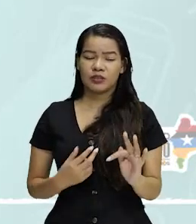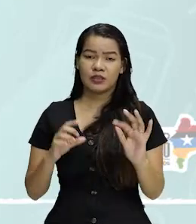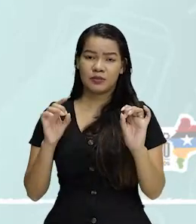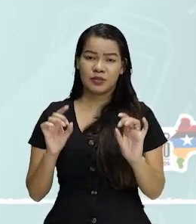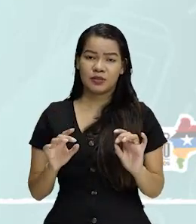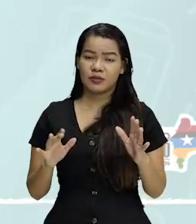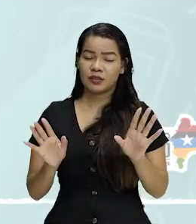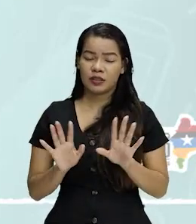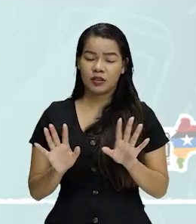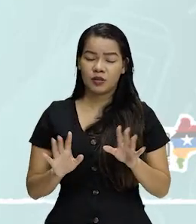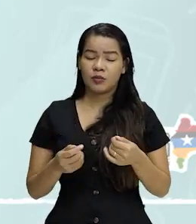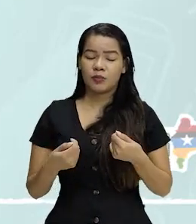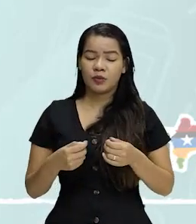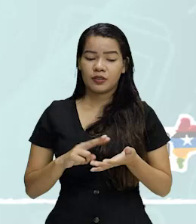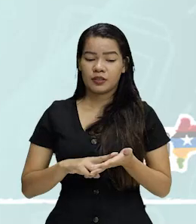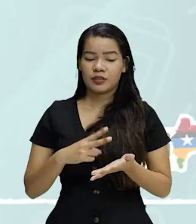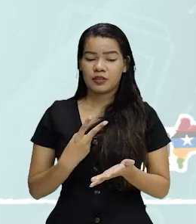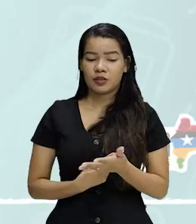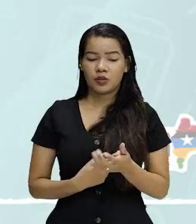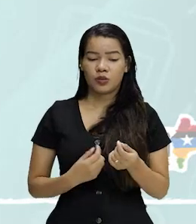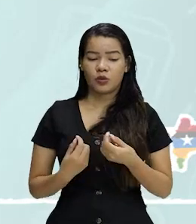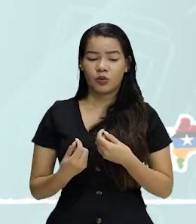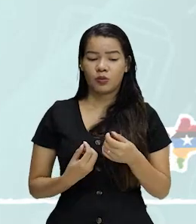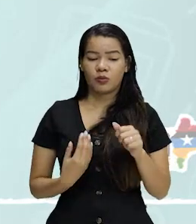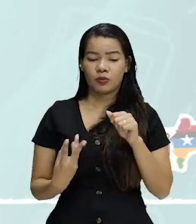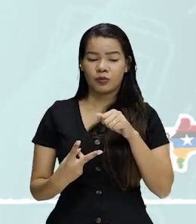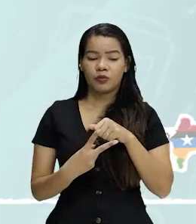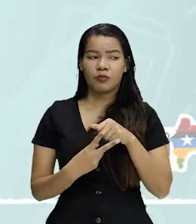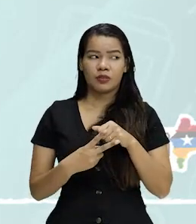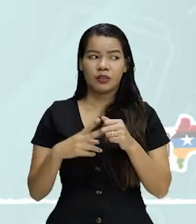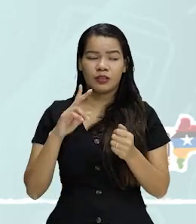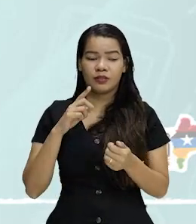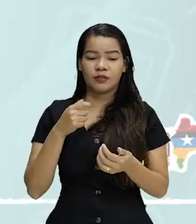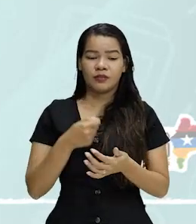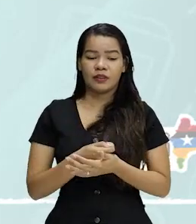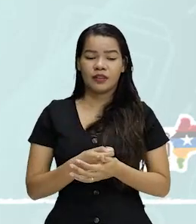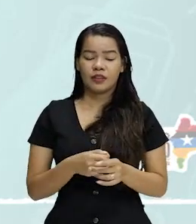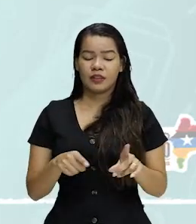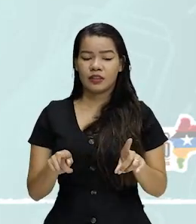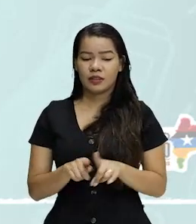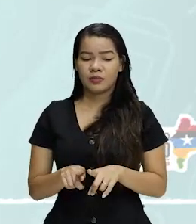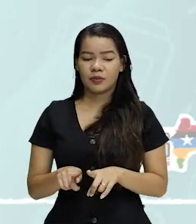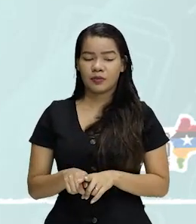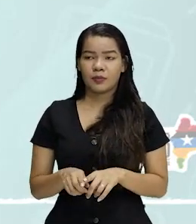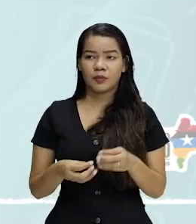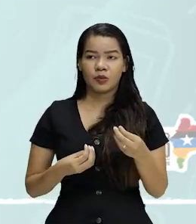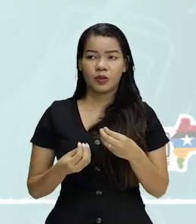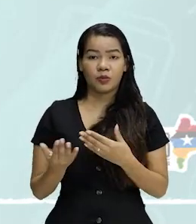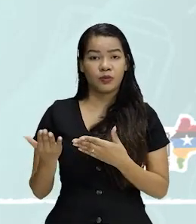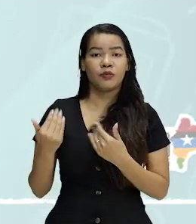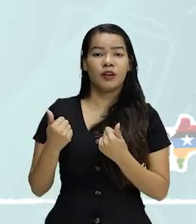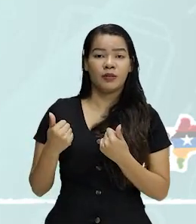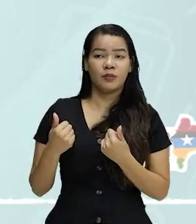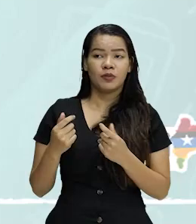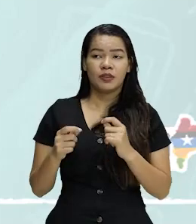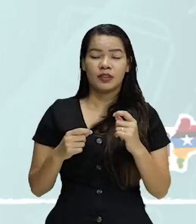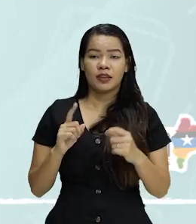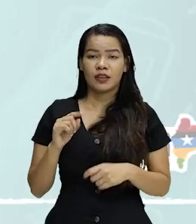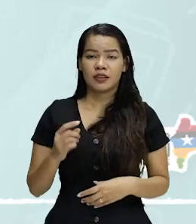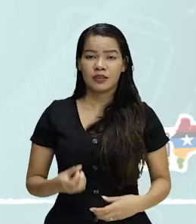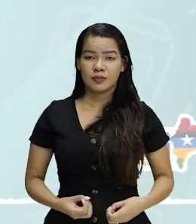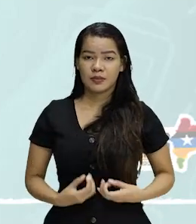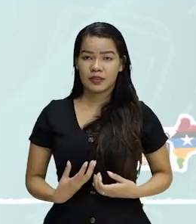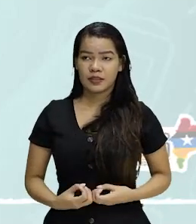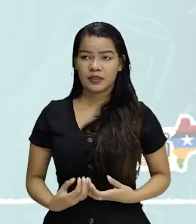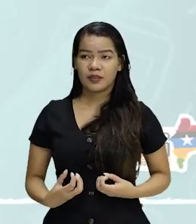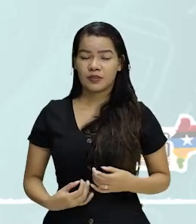ser traduzido como verbo dever, fazendo essa recomendação. Ele pode ser traduzido também como vamos, que é aquela expressão do